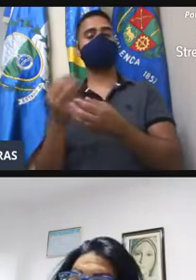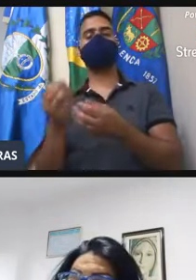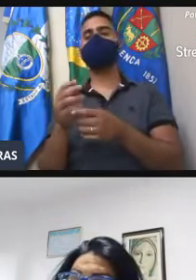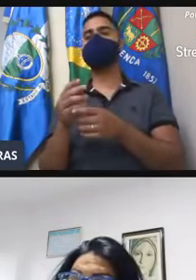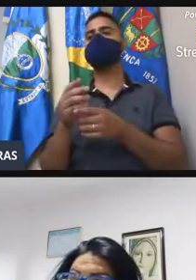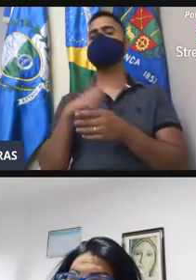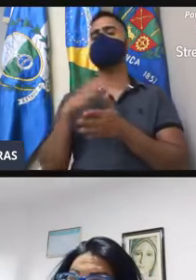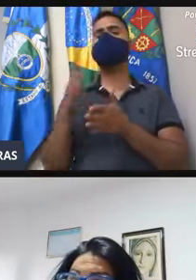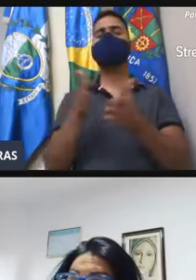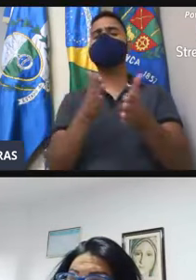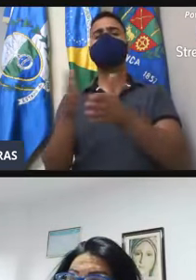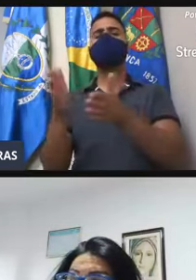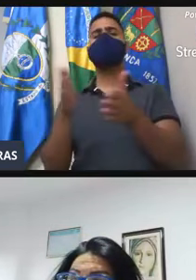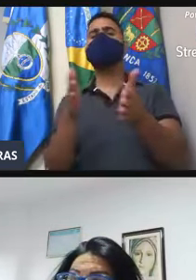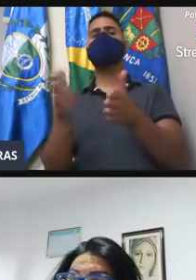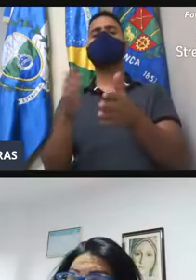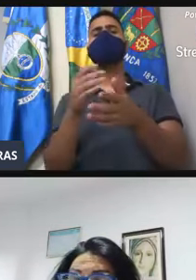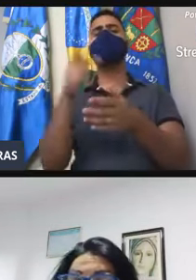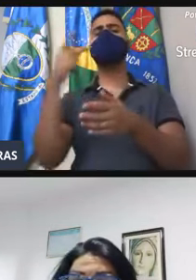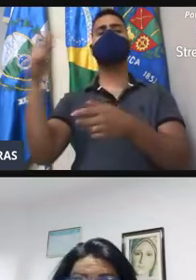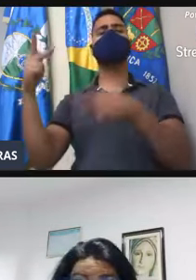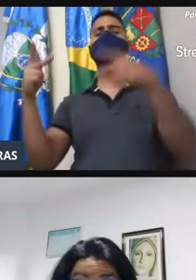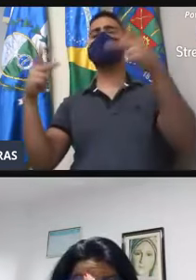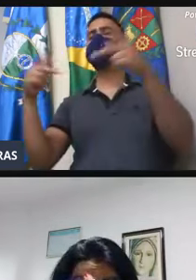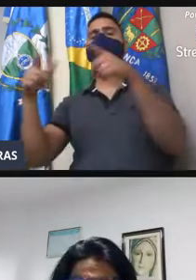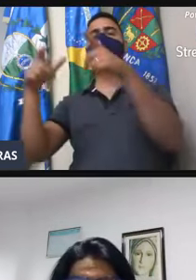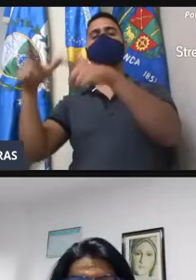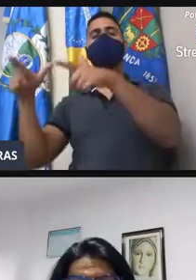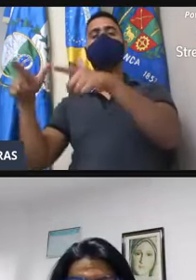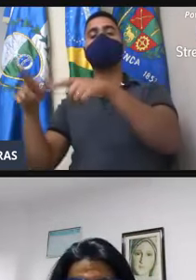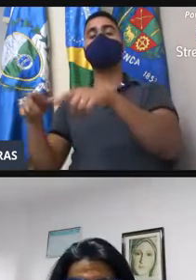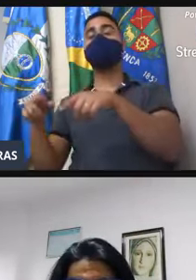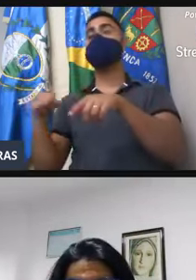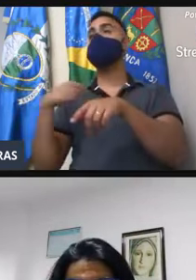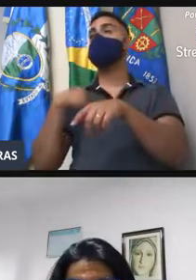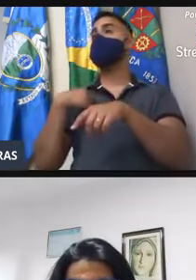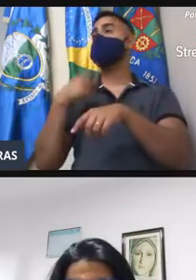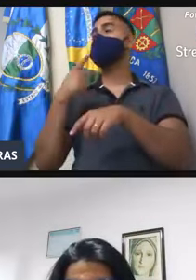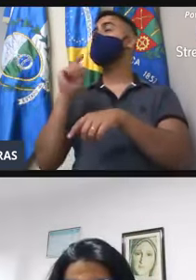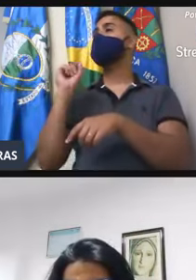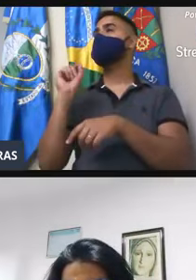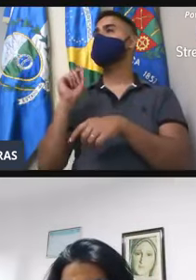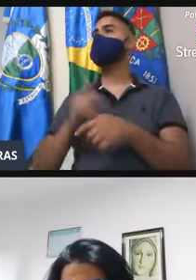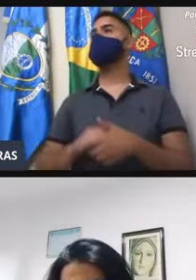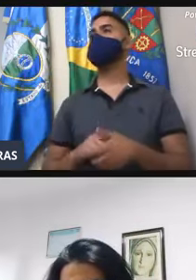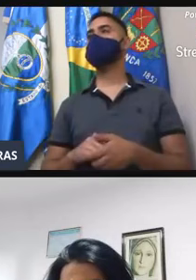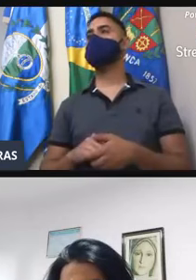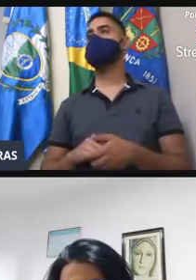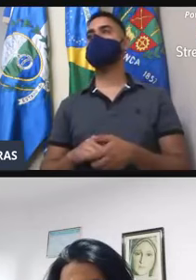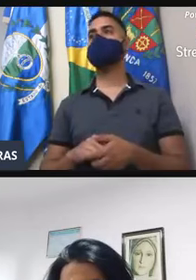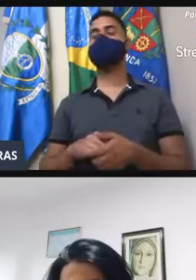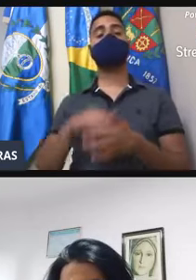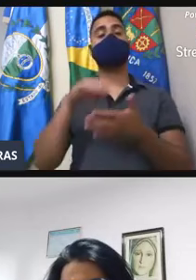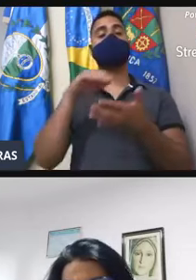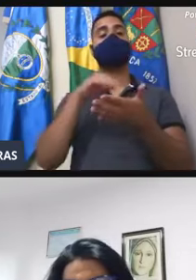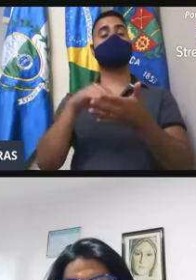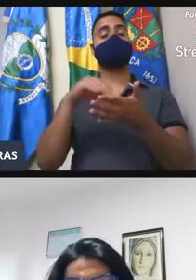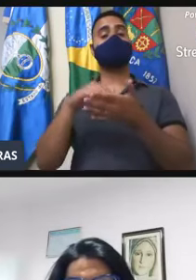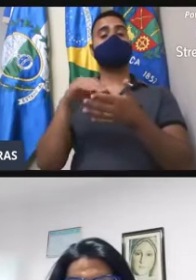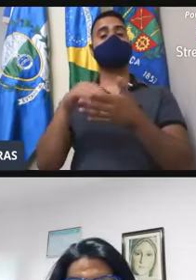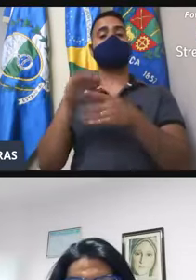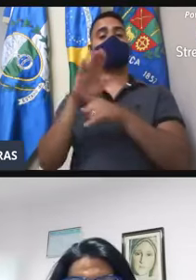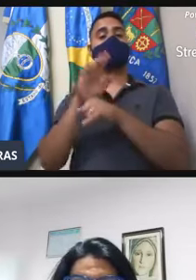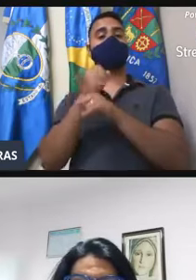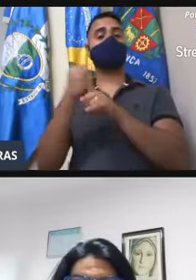direcionado para outros segmentos, e eu defendo muito, secretária, que a Secretaria de Ação Social de